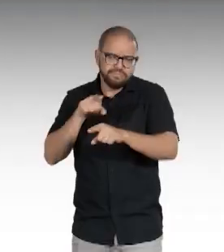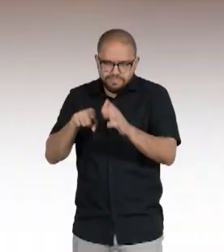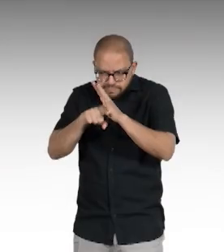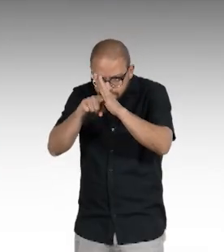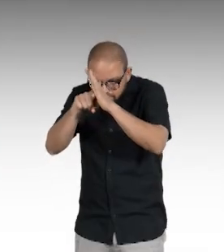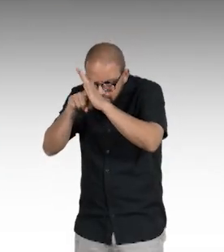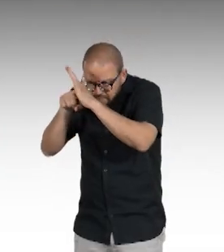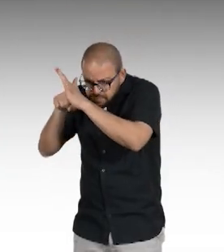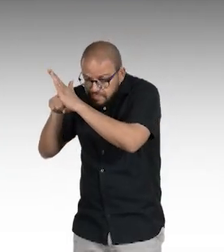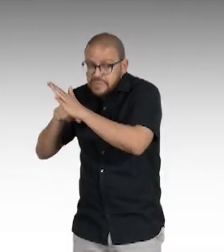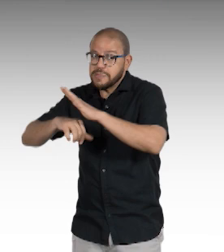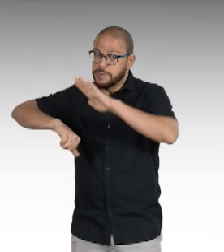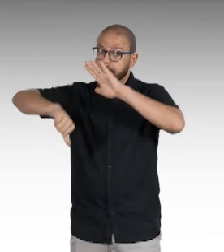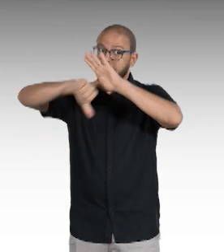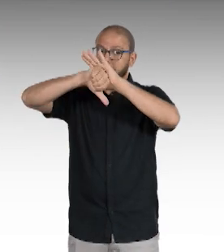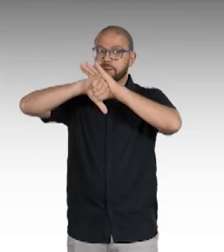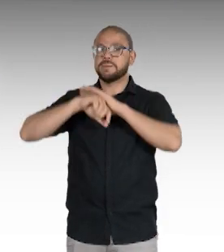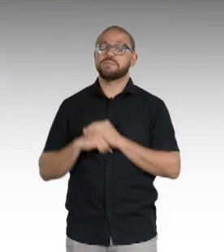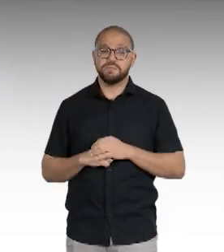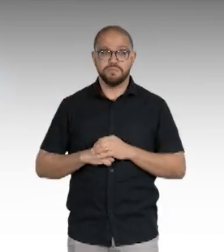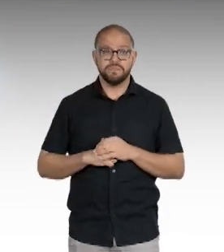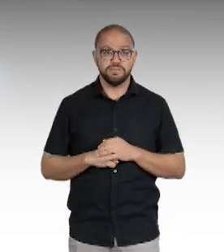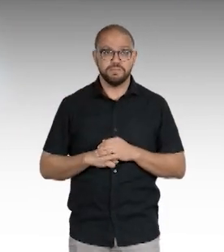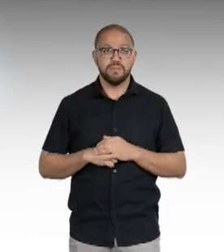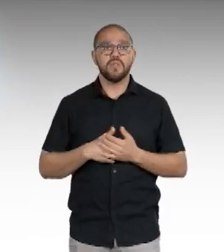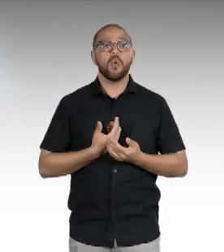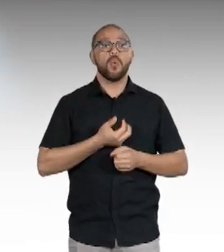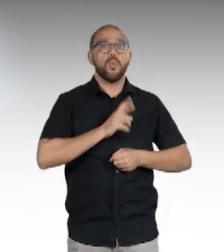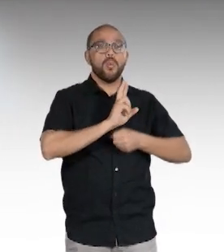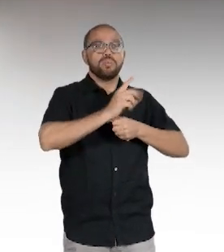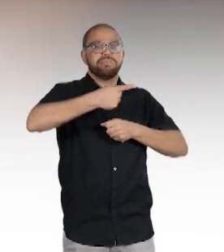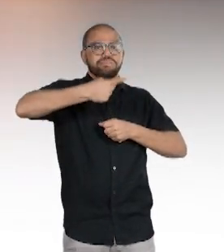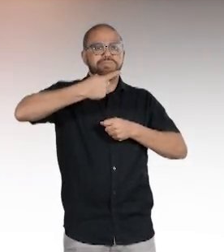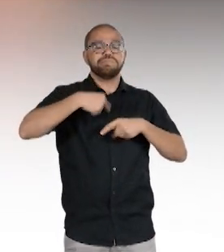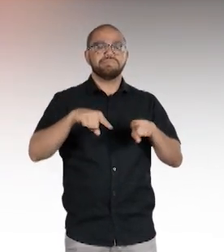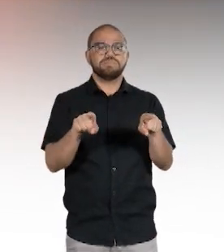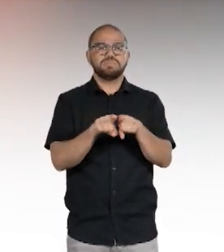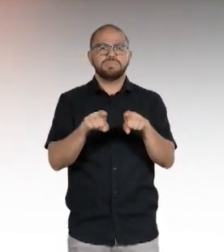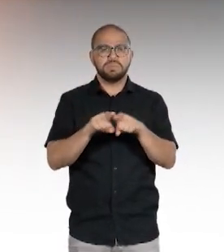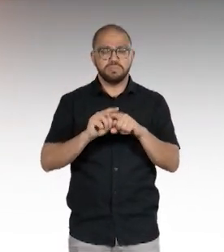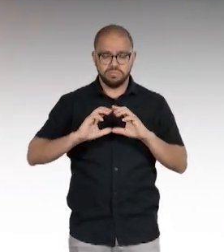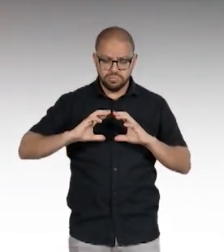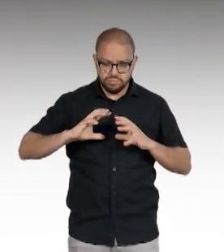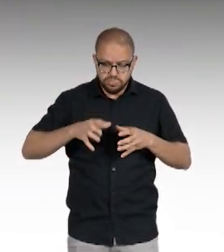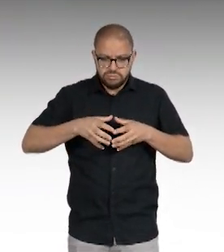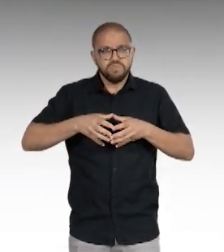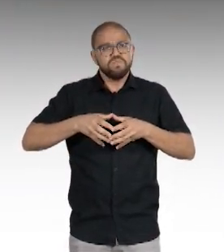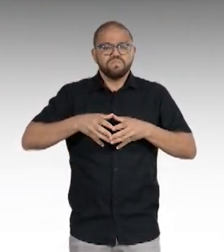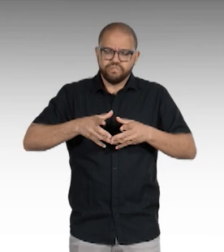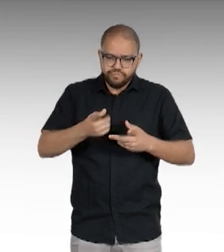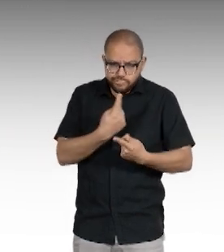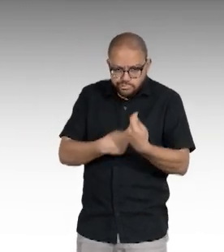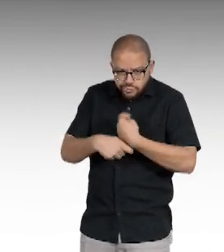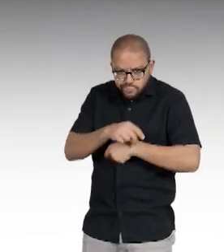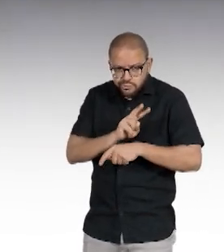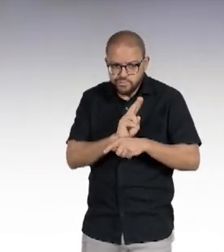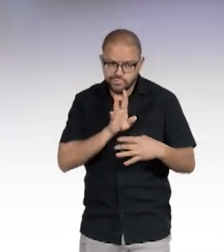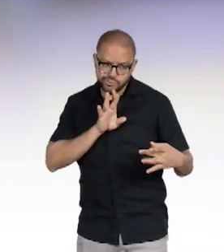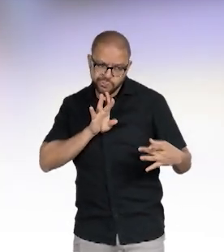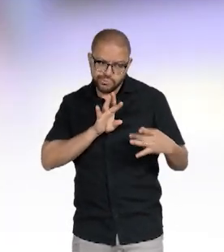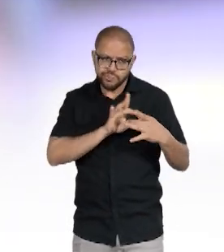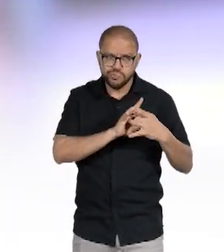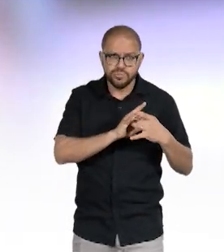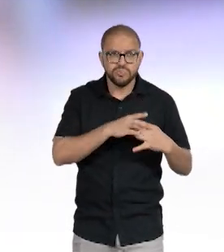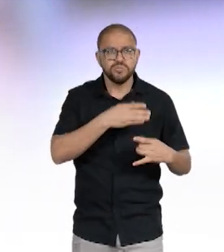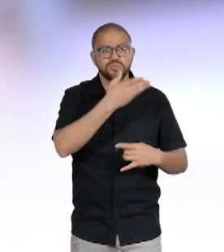desses crimes, os procuradores de primeira instância. Além disso, contará com uma unidade administrativa